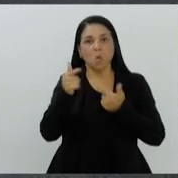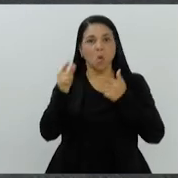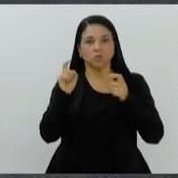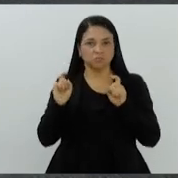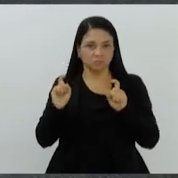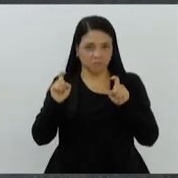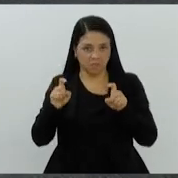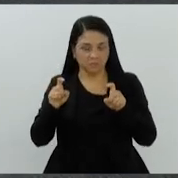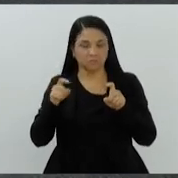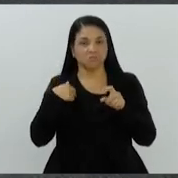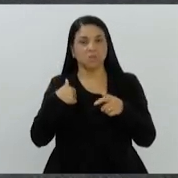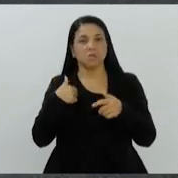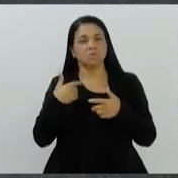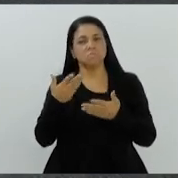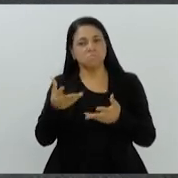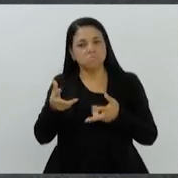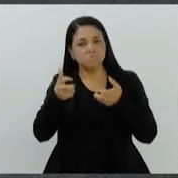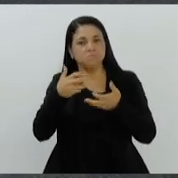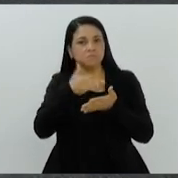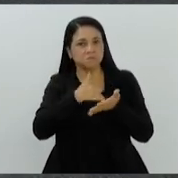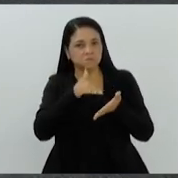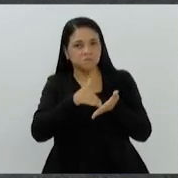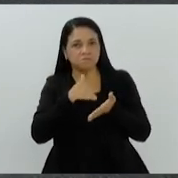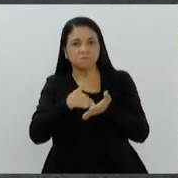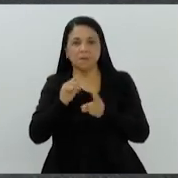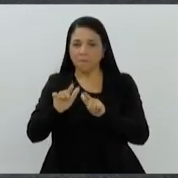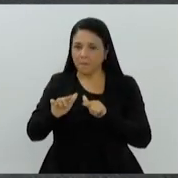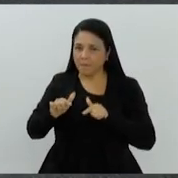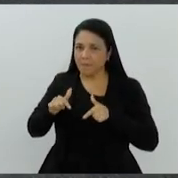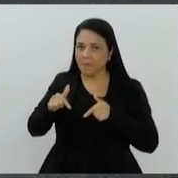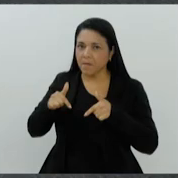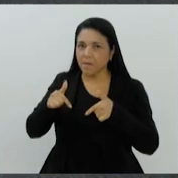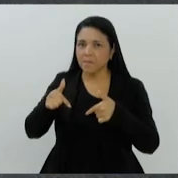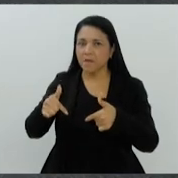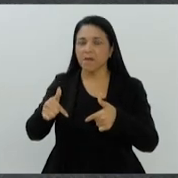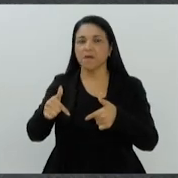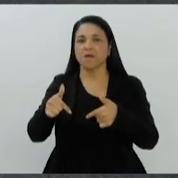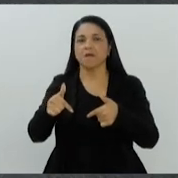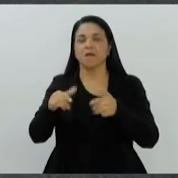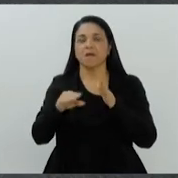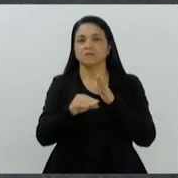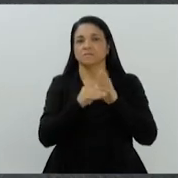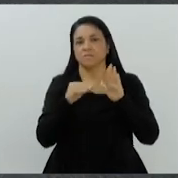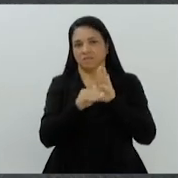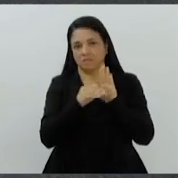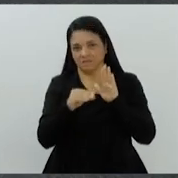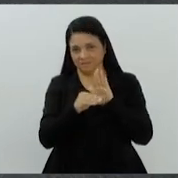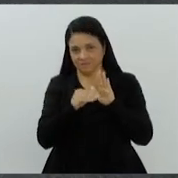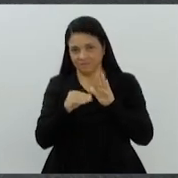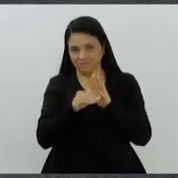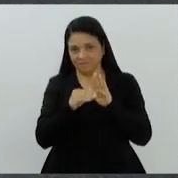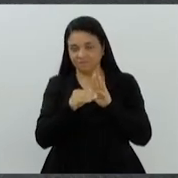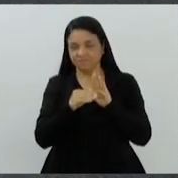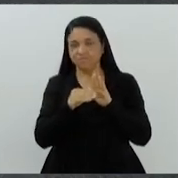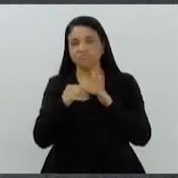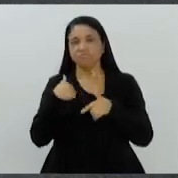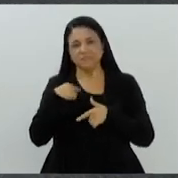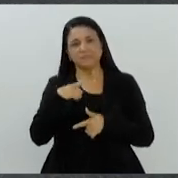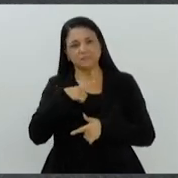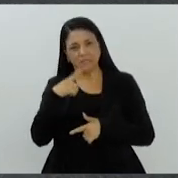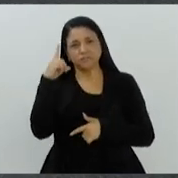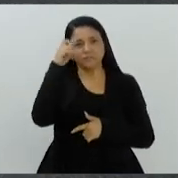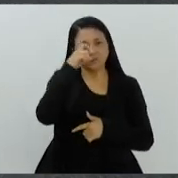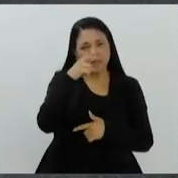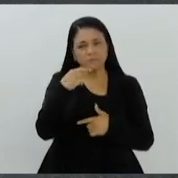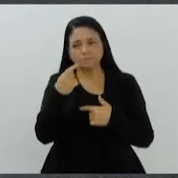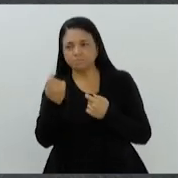que os secretários eles estão empenhados em executar as emendas, né? A gente tem dificuldade aqui, ali,